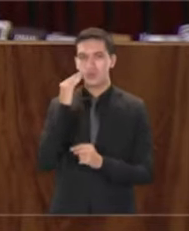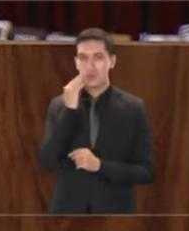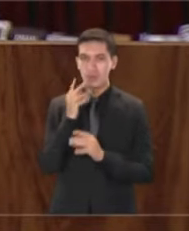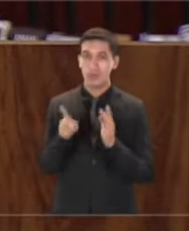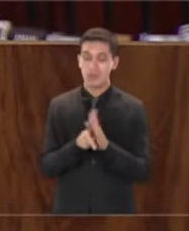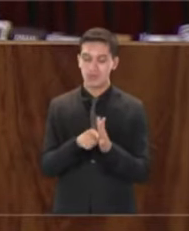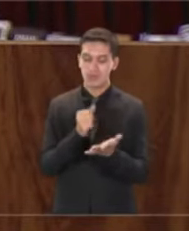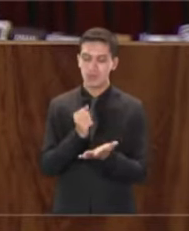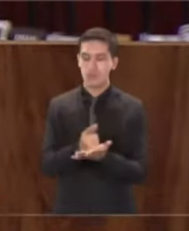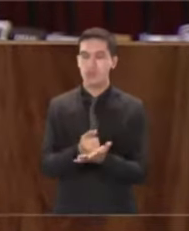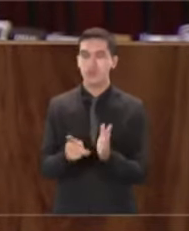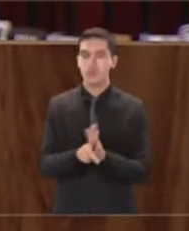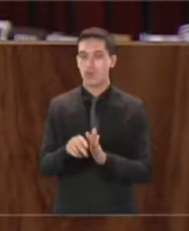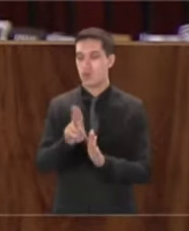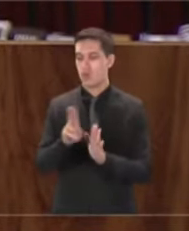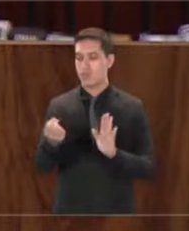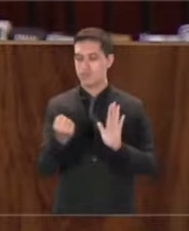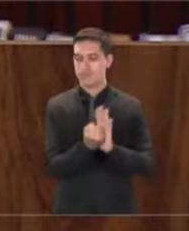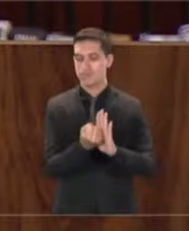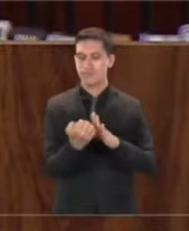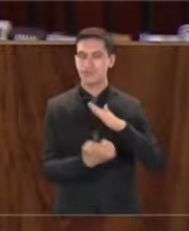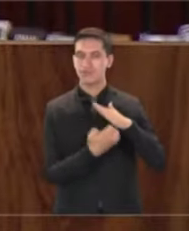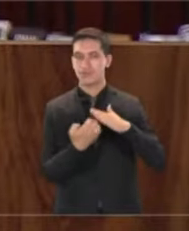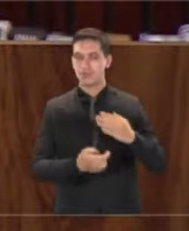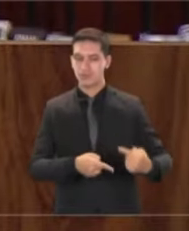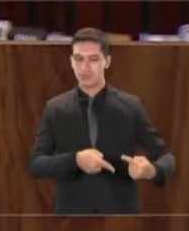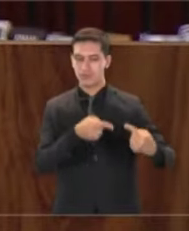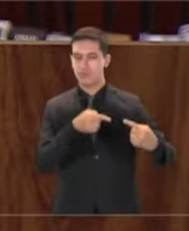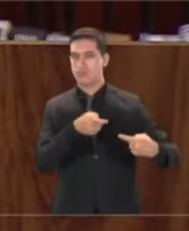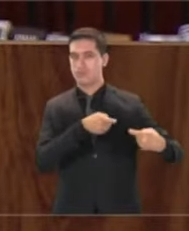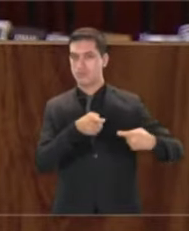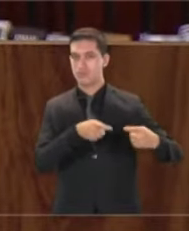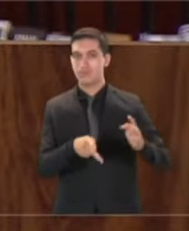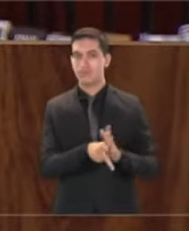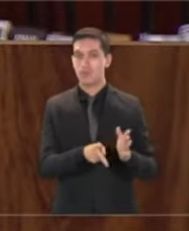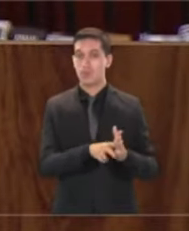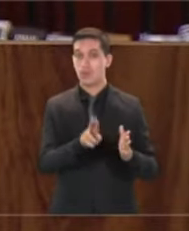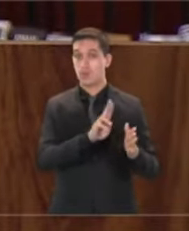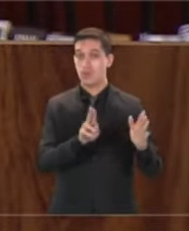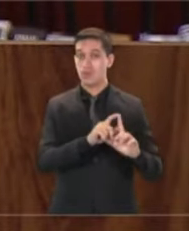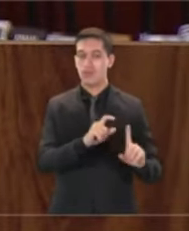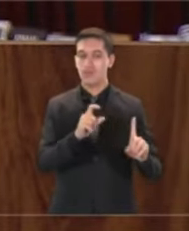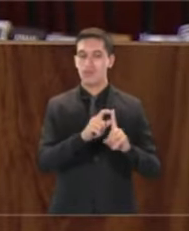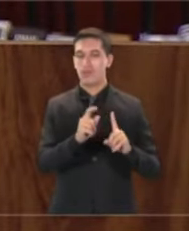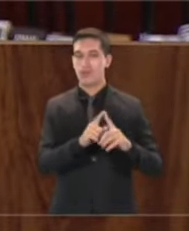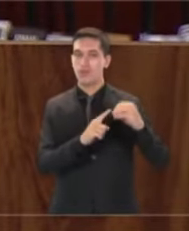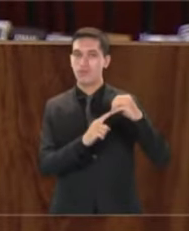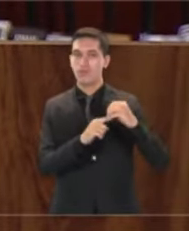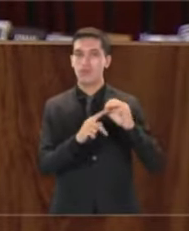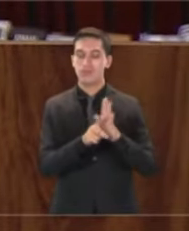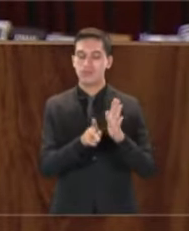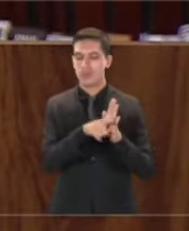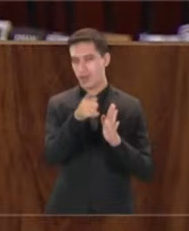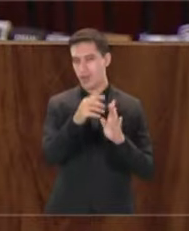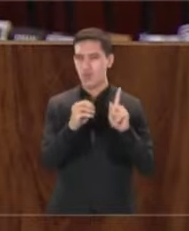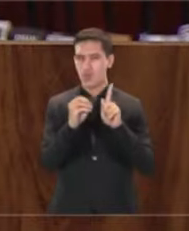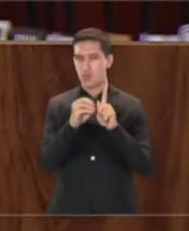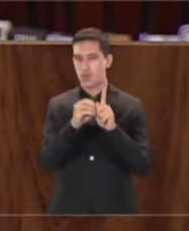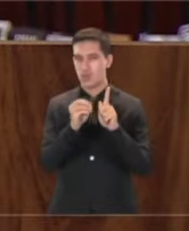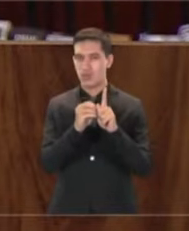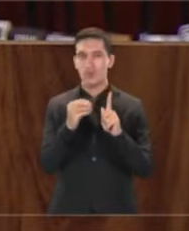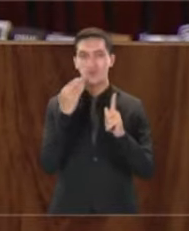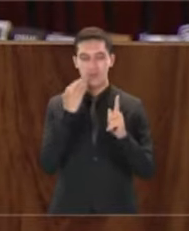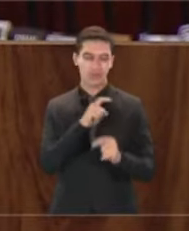que a compra do nome de empresa concorrente para uso como palavra-chave no sistema de busca do Google configura